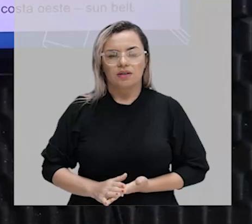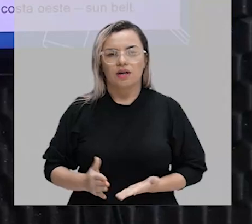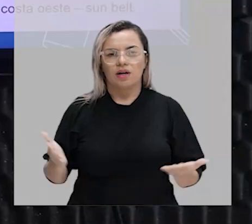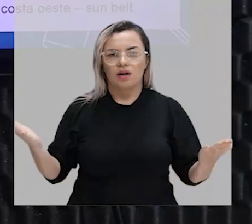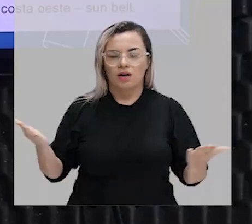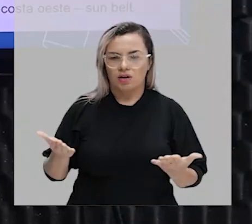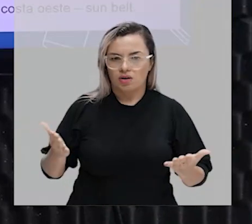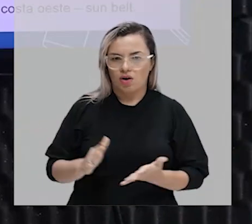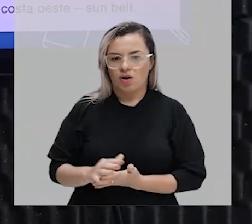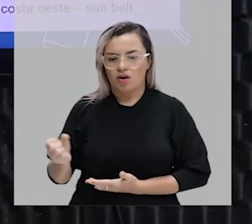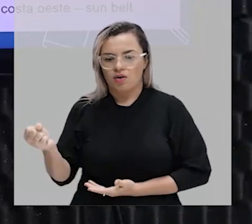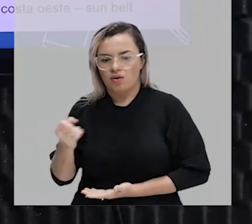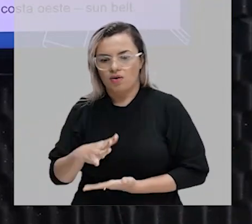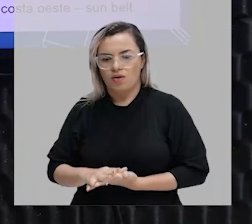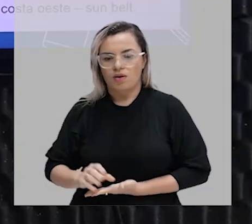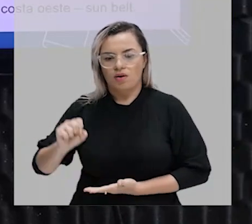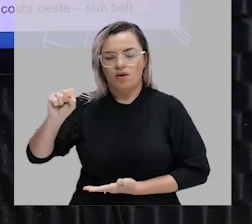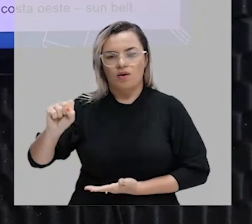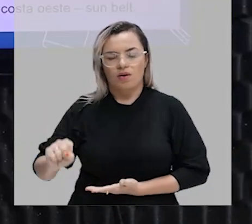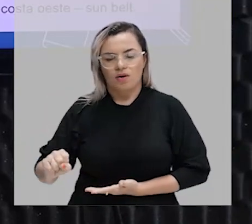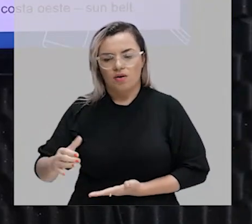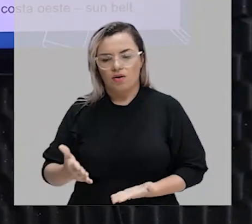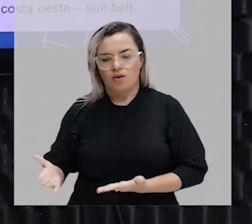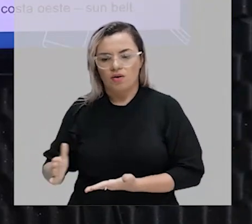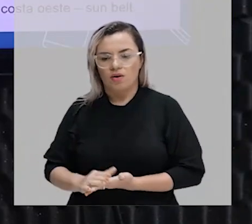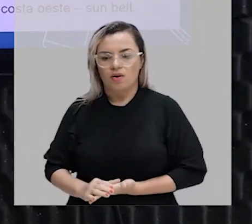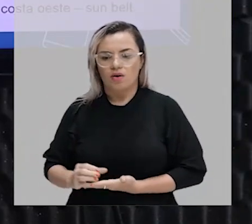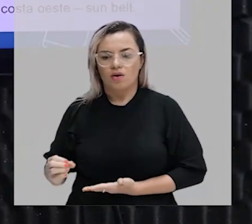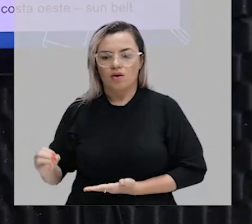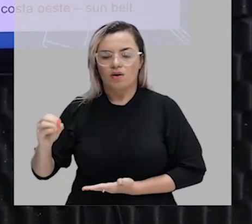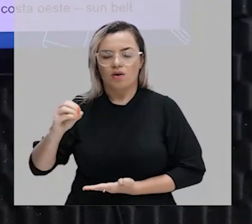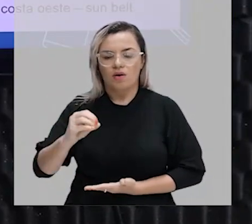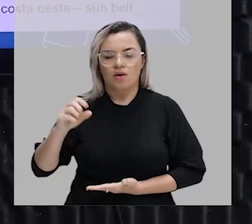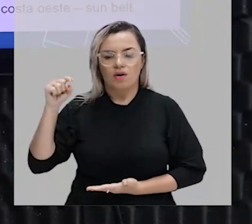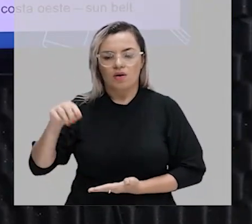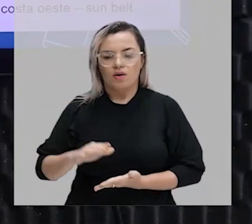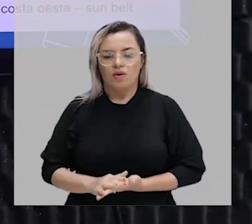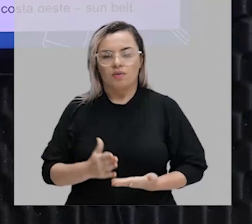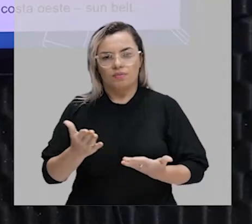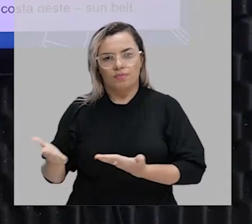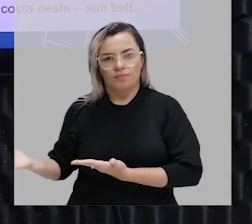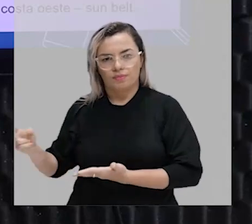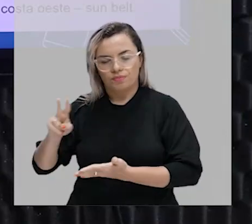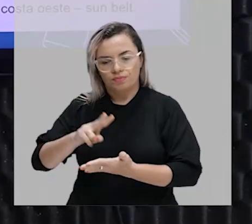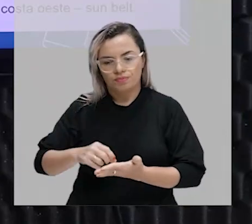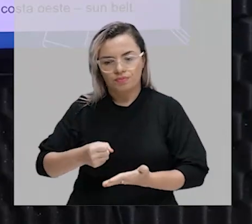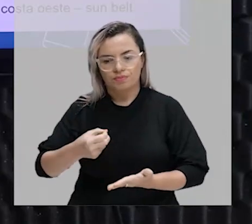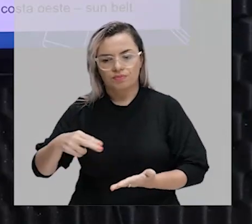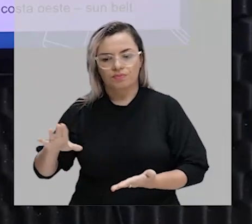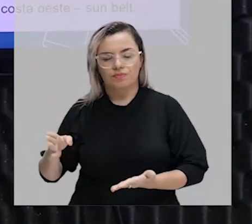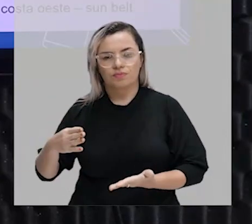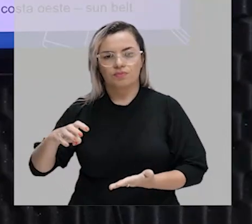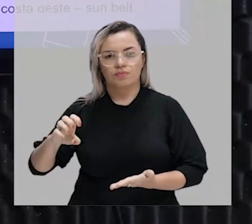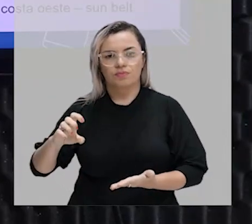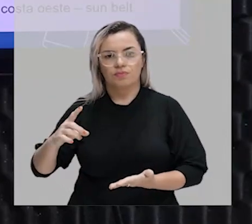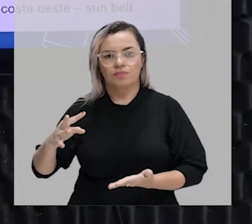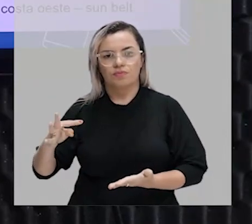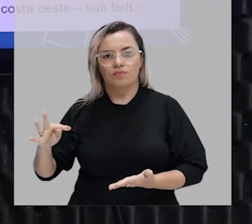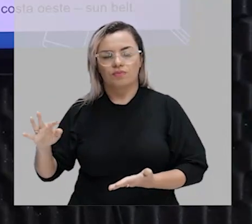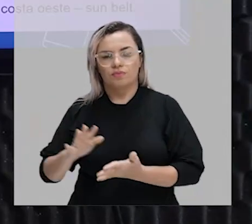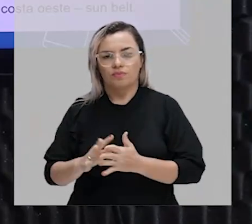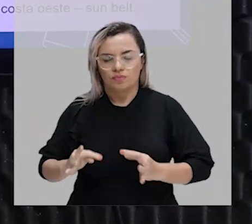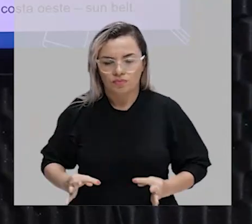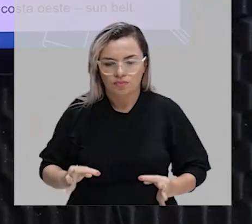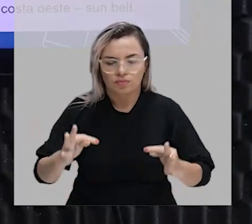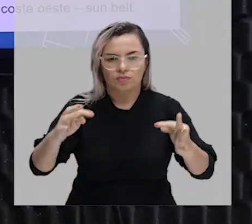recente, mais nova, que fica no sul da costa oeste, sul-sudoeste, tá? Que é o chamado Sun Belt, que são áreas ali de produção